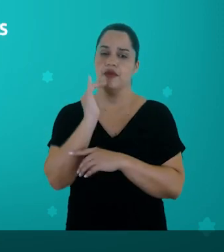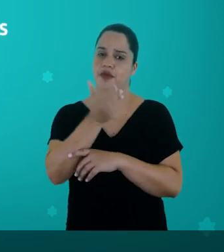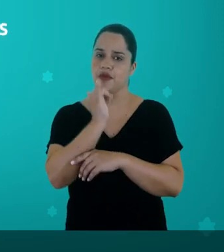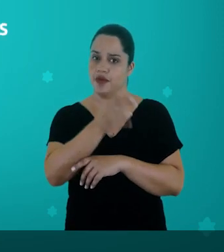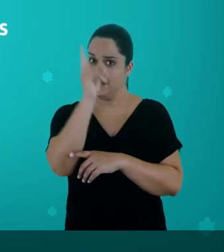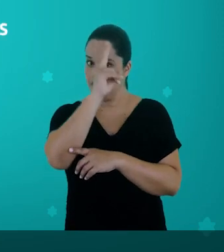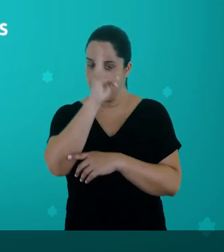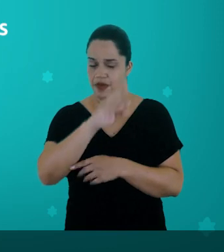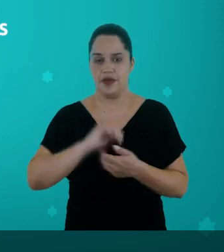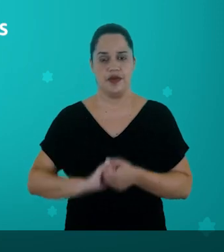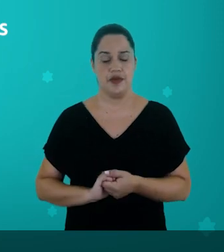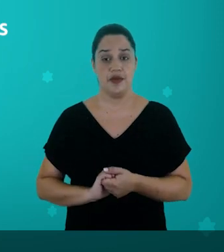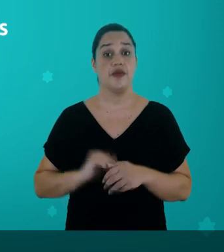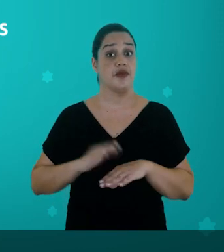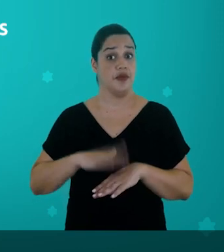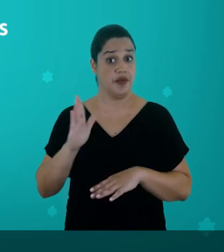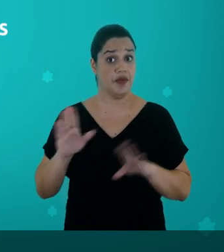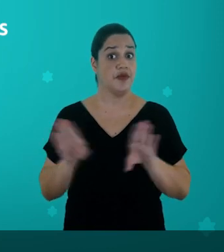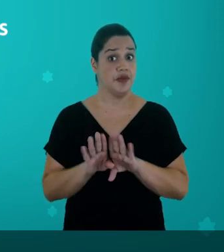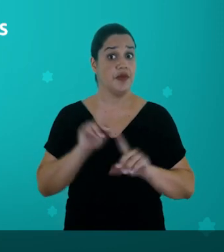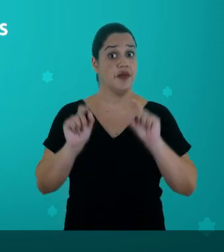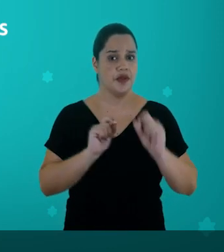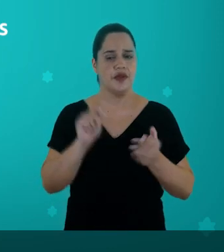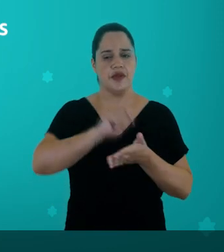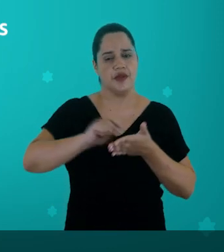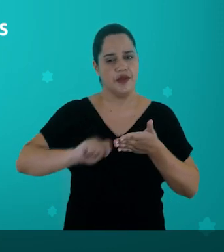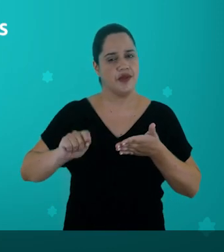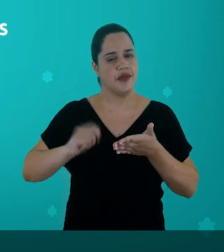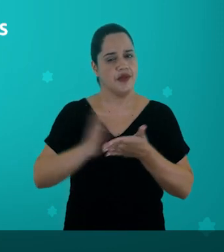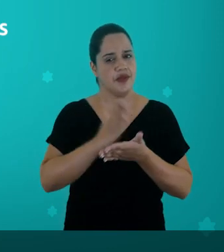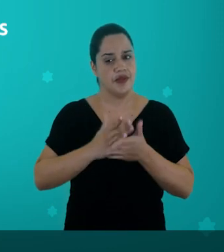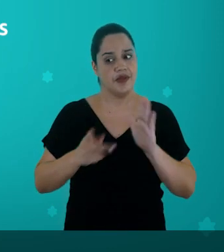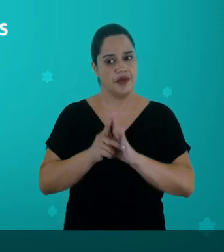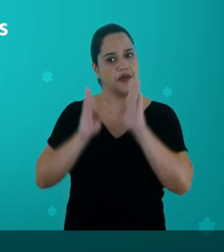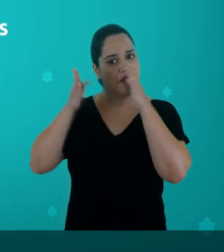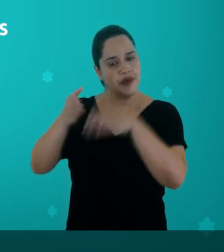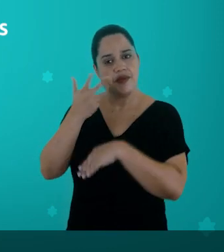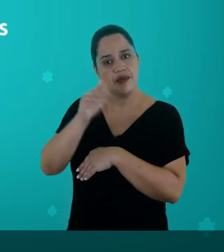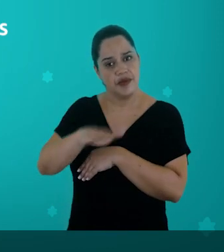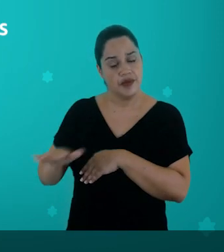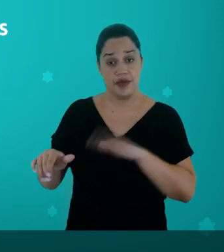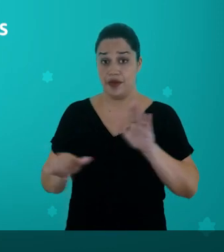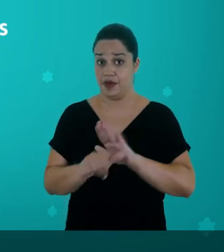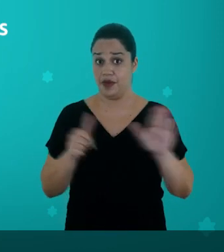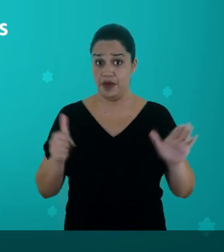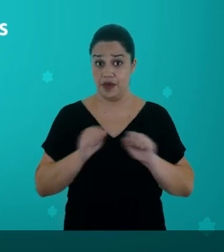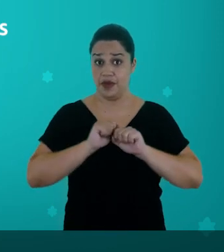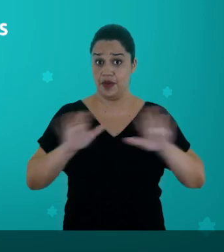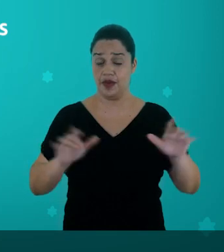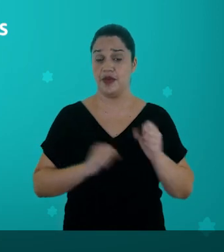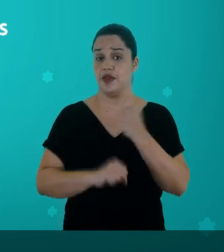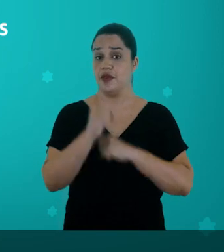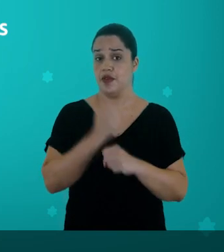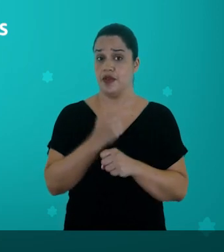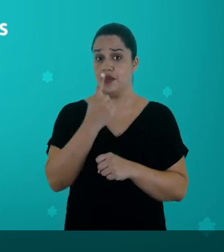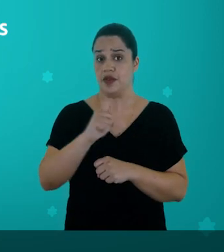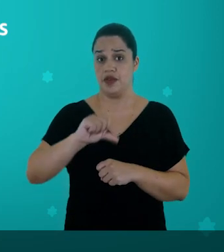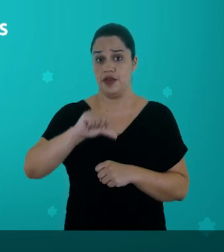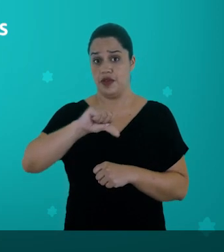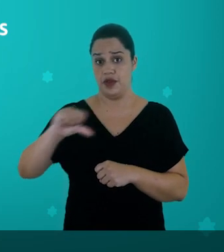contadora de histórias, além de escrever livros para crianças. Seu primeiro livro foi publicado em